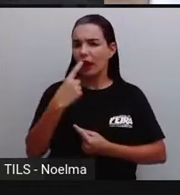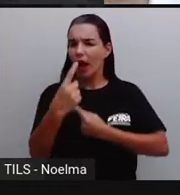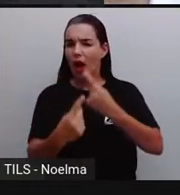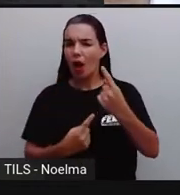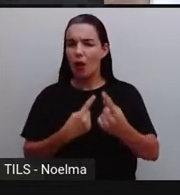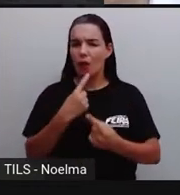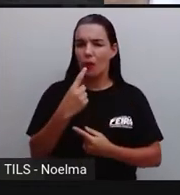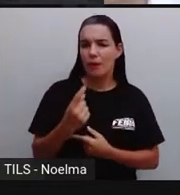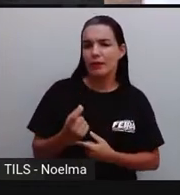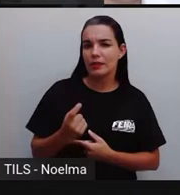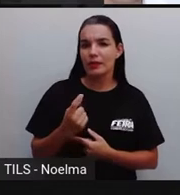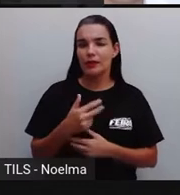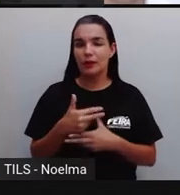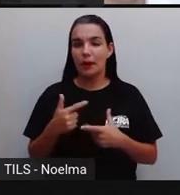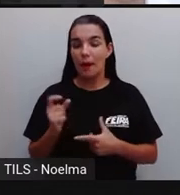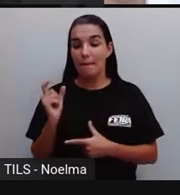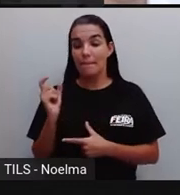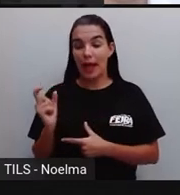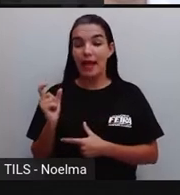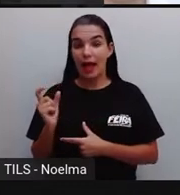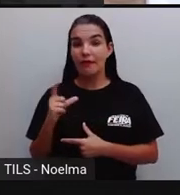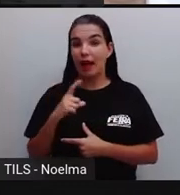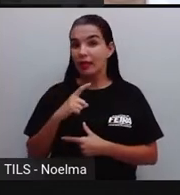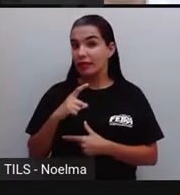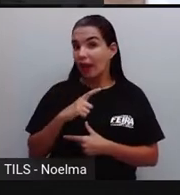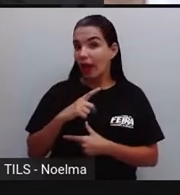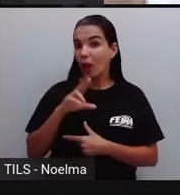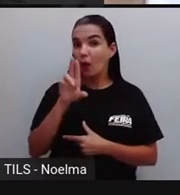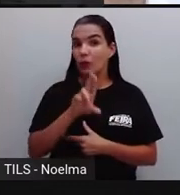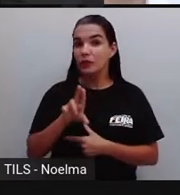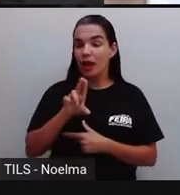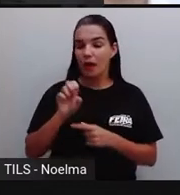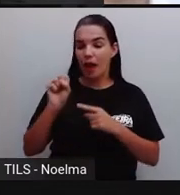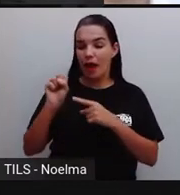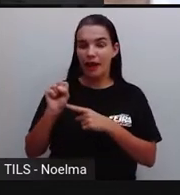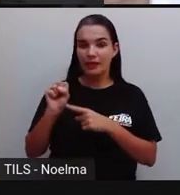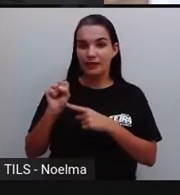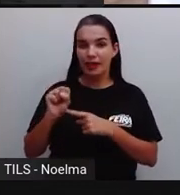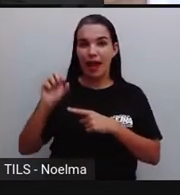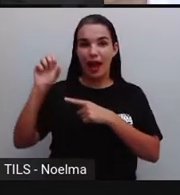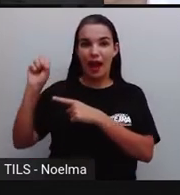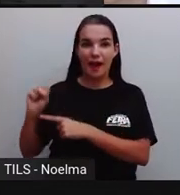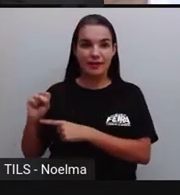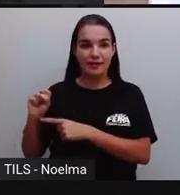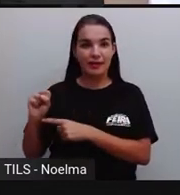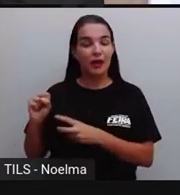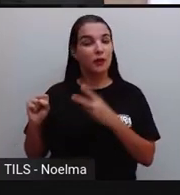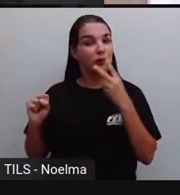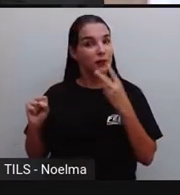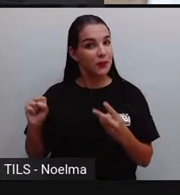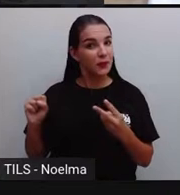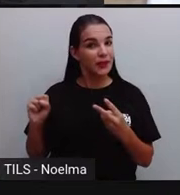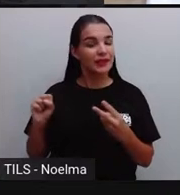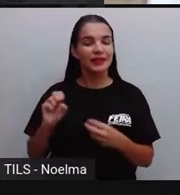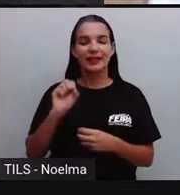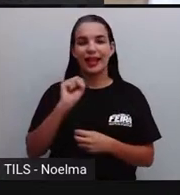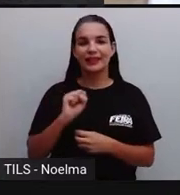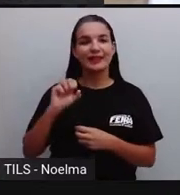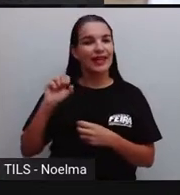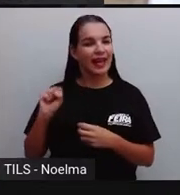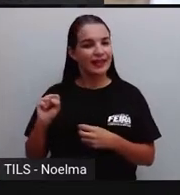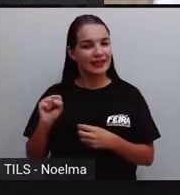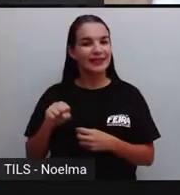em uma mesma palavra, a gente precisa usar o si duas vezes? É,